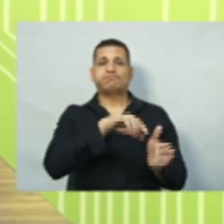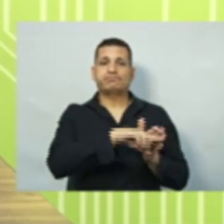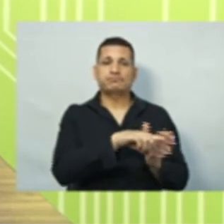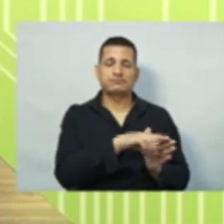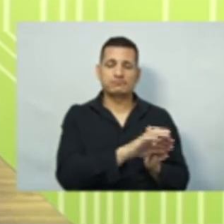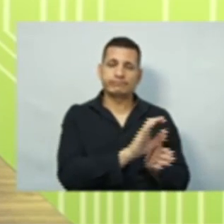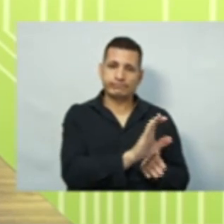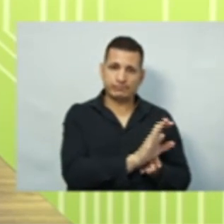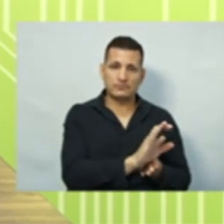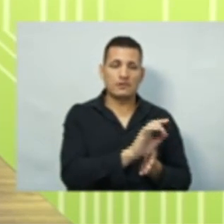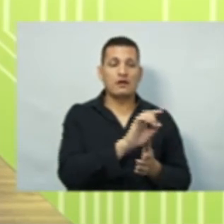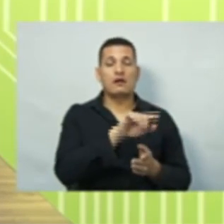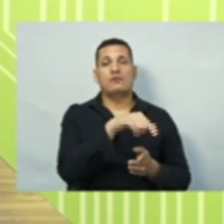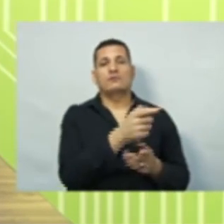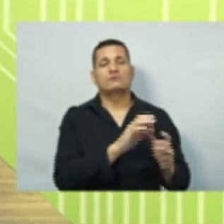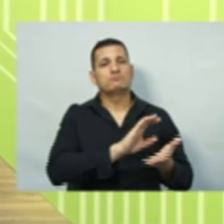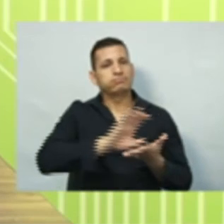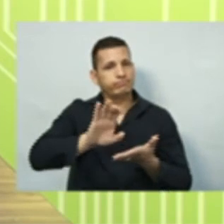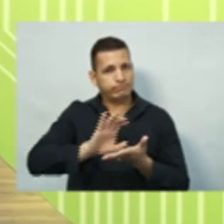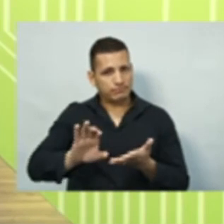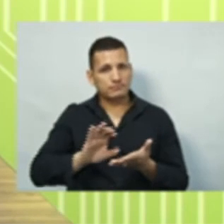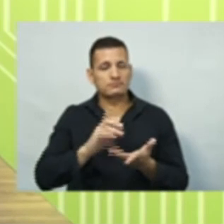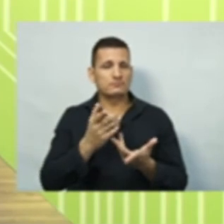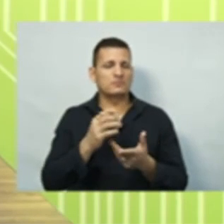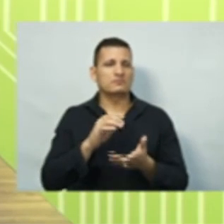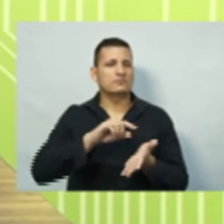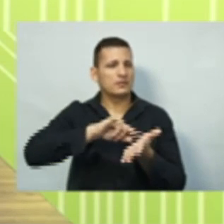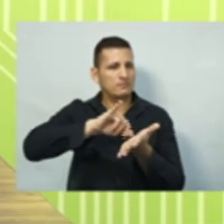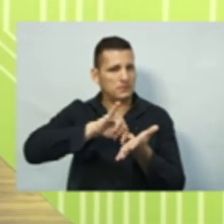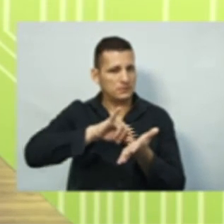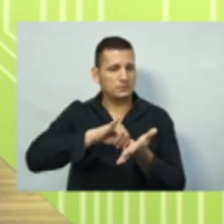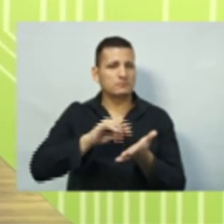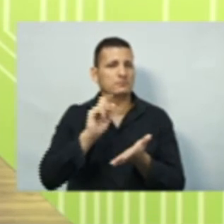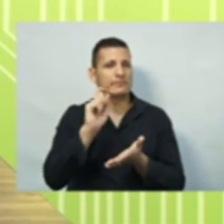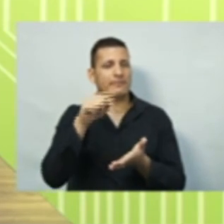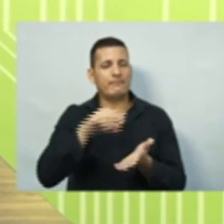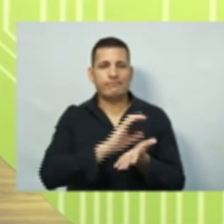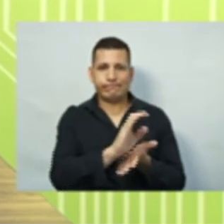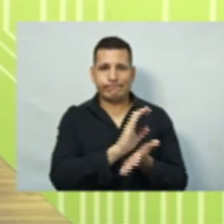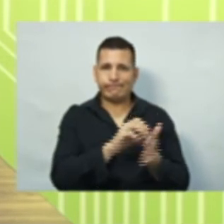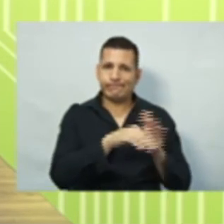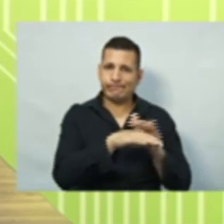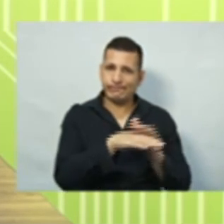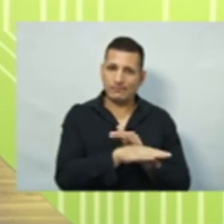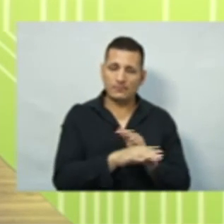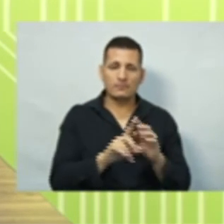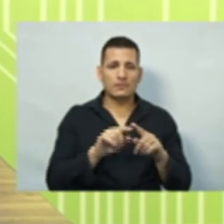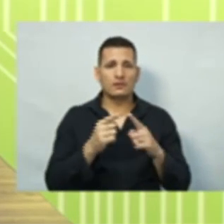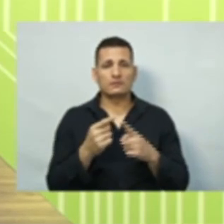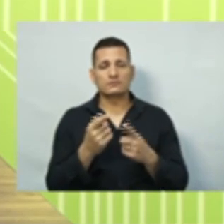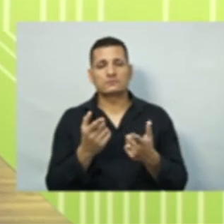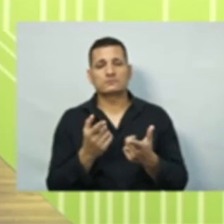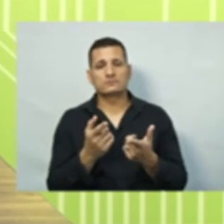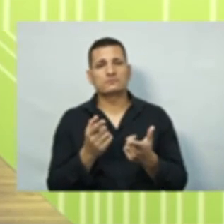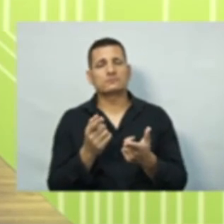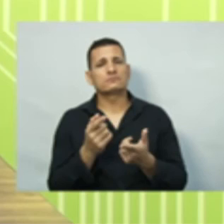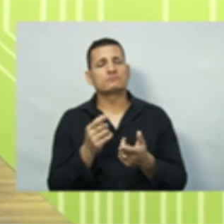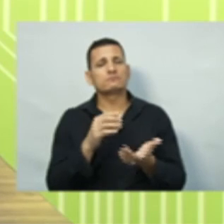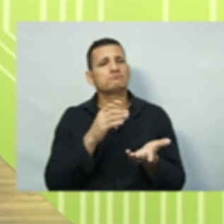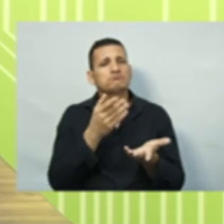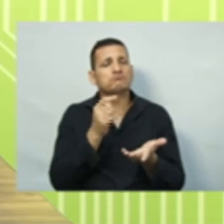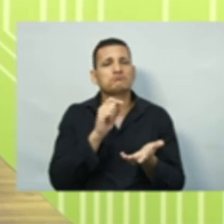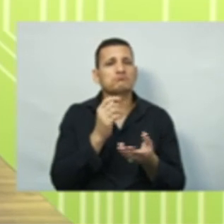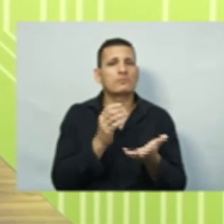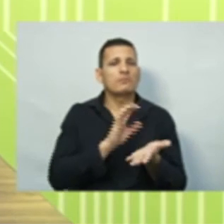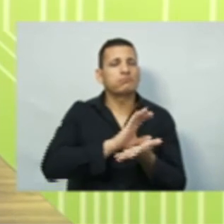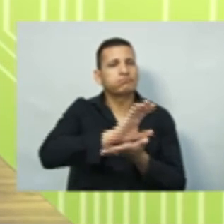muito criticada no capitalismo, né? Essa questão cruel do capitalismo significar o acúmulo de capital. Mas, ao mesmo tempo, a gente não fala em investimento sem que alguém